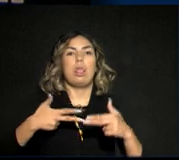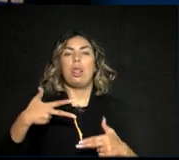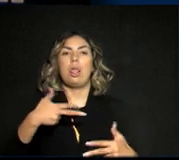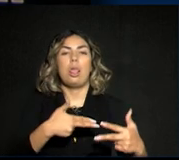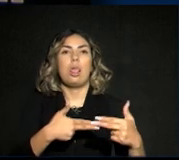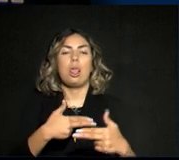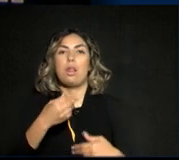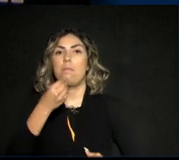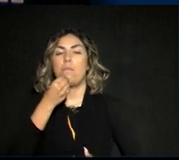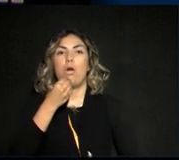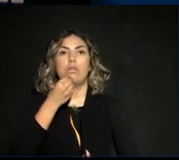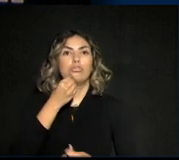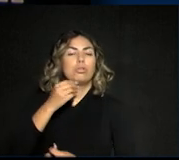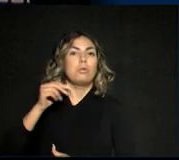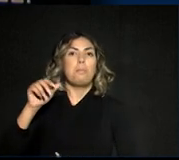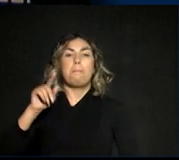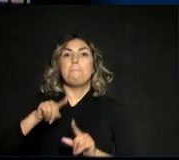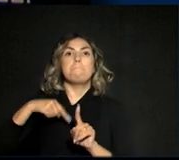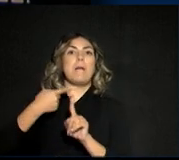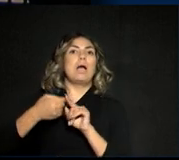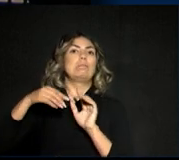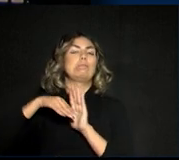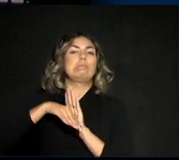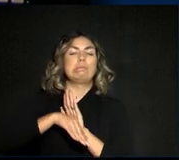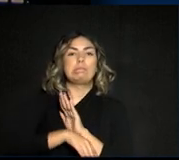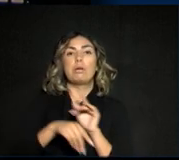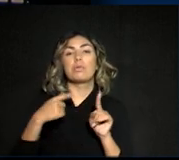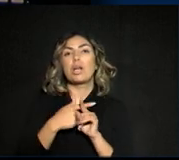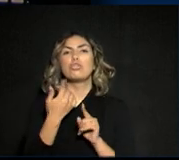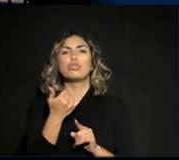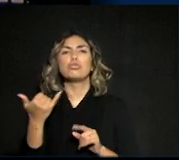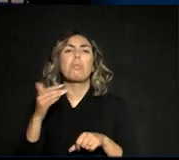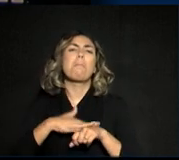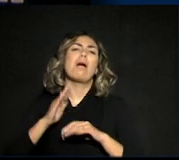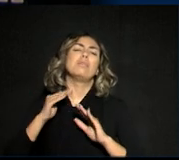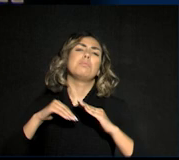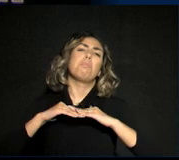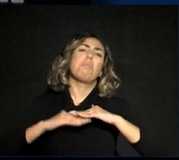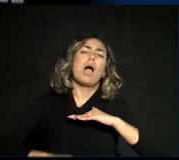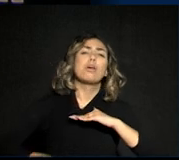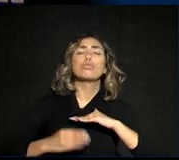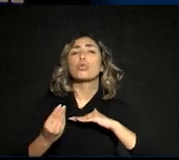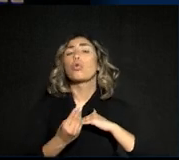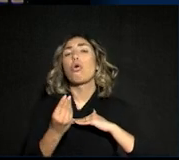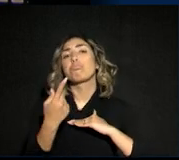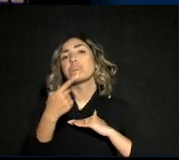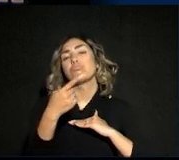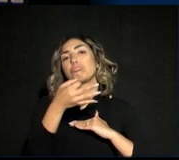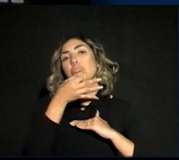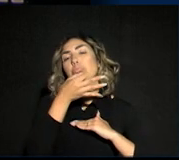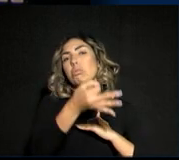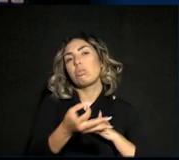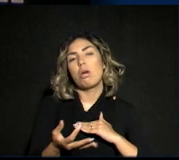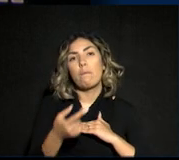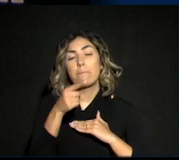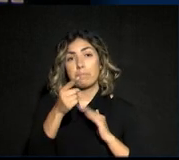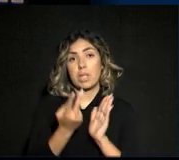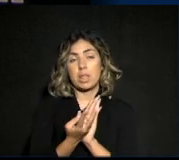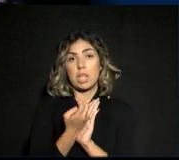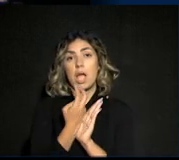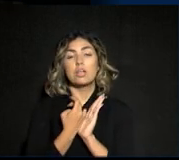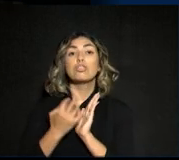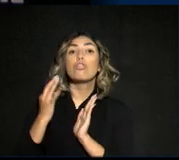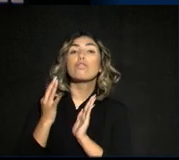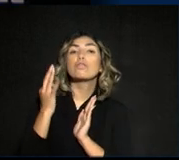ciclo muito mais agressivo para baixo, porque o juro neutro é mais baixo, etc. Como é que vocês veem assim, essa taxa lá